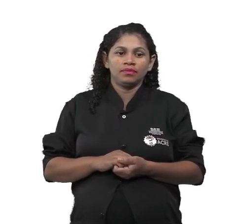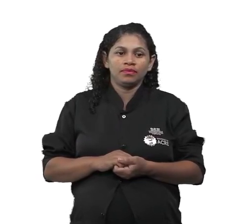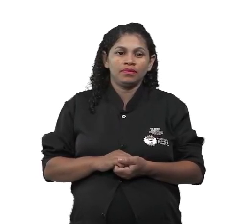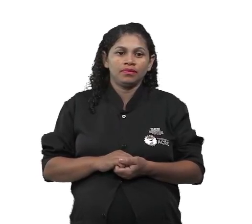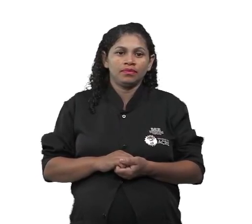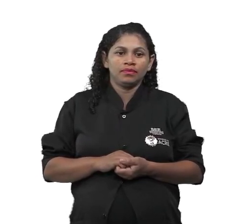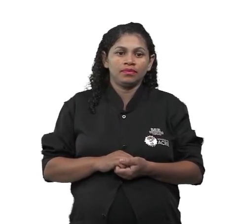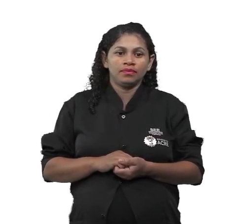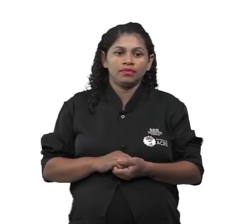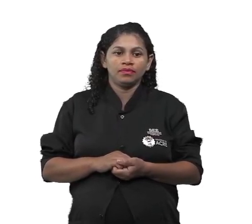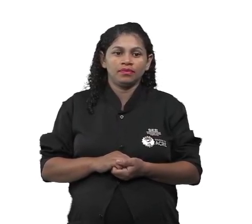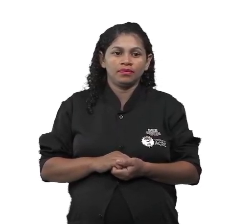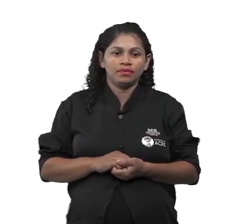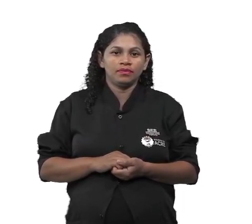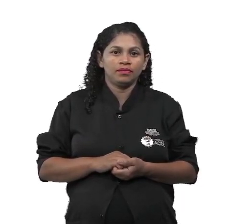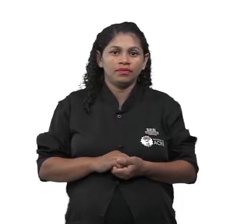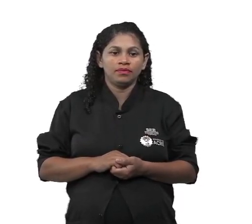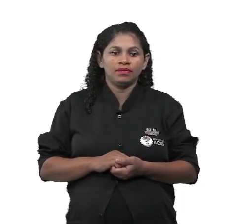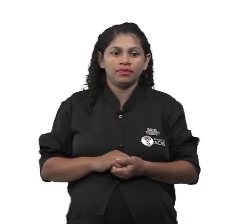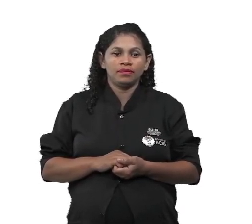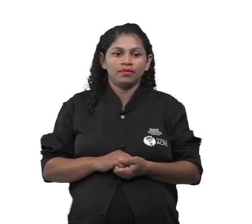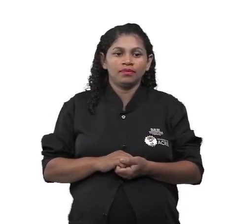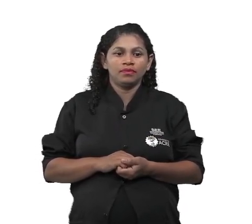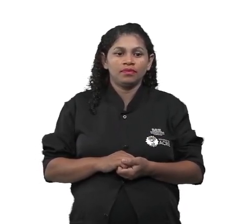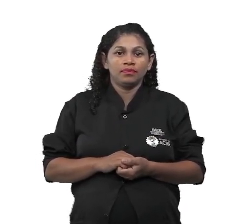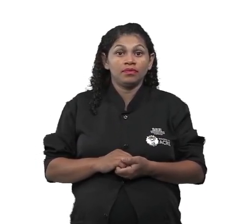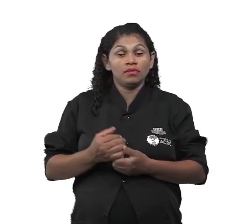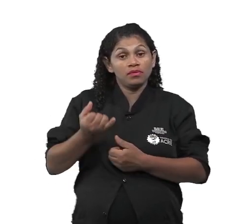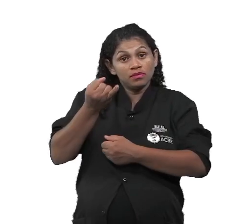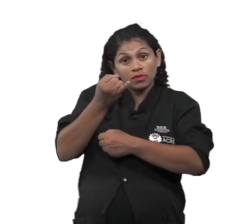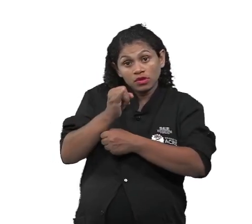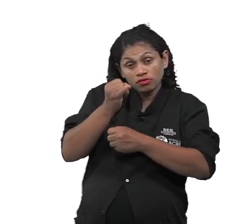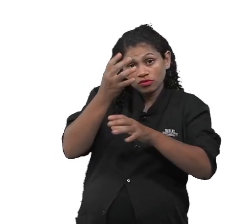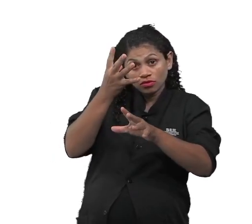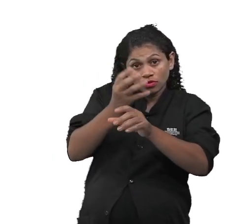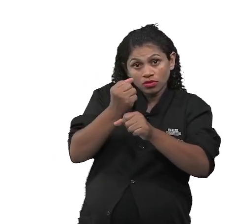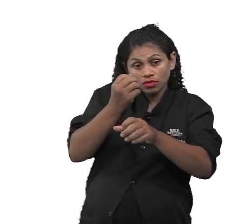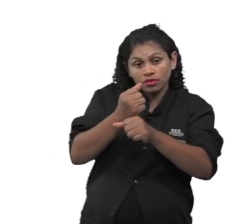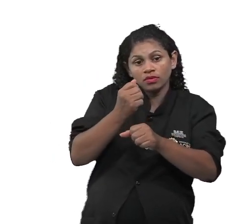Então, se você fizer essas contas, você vai obter aqui a seguinte forma: